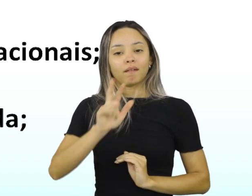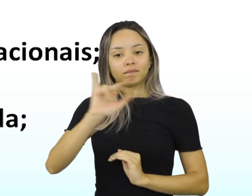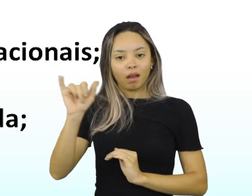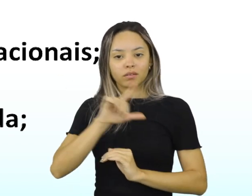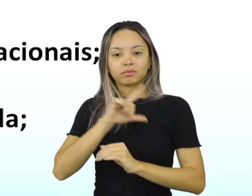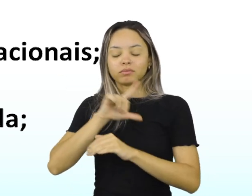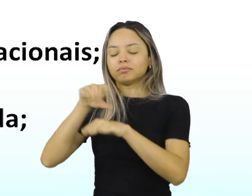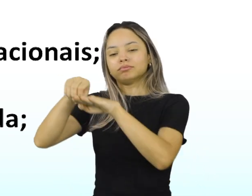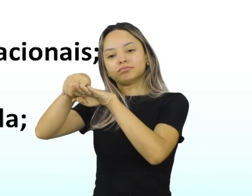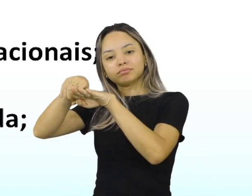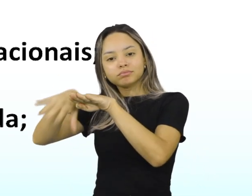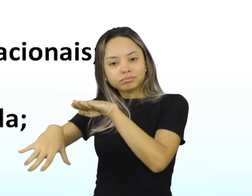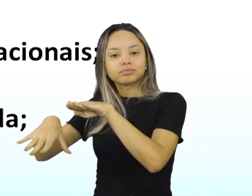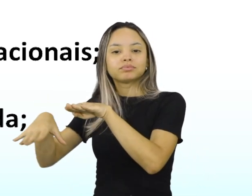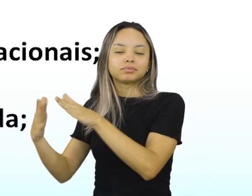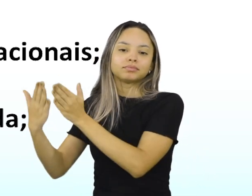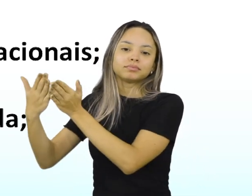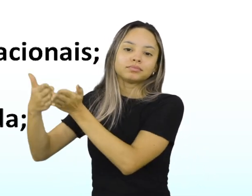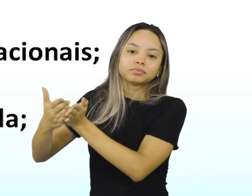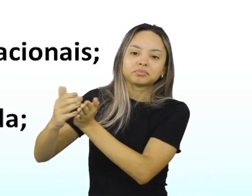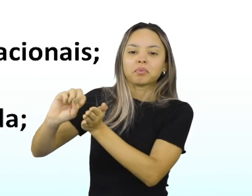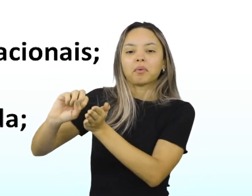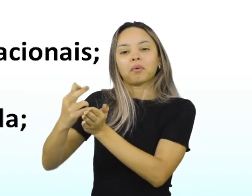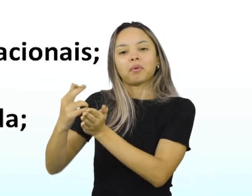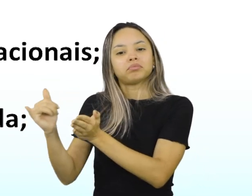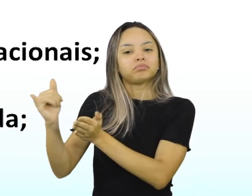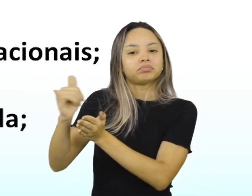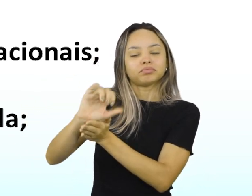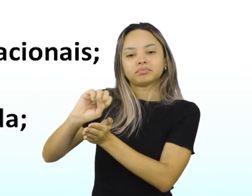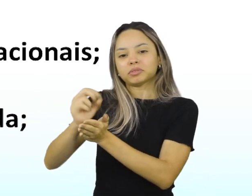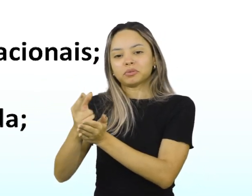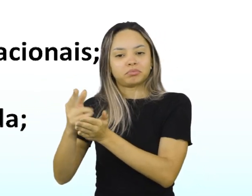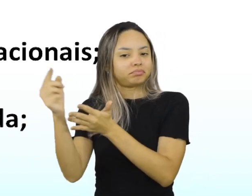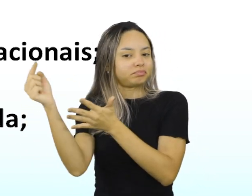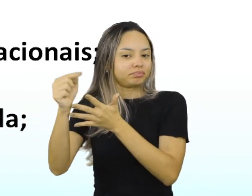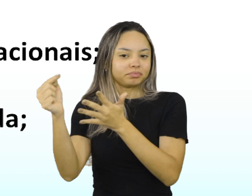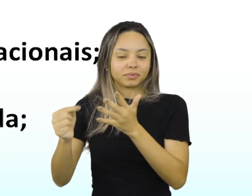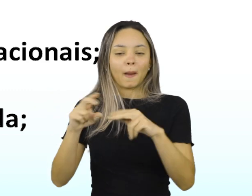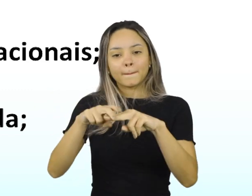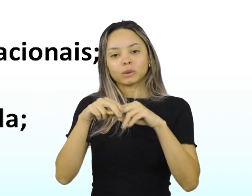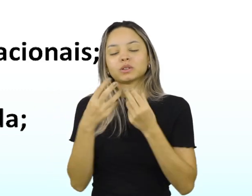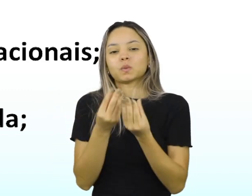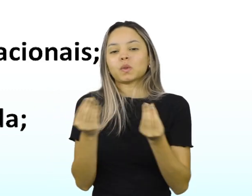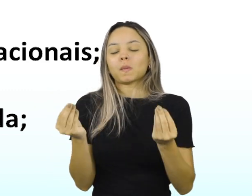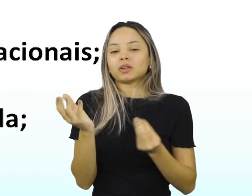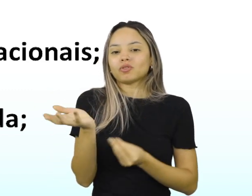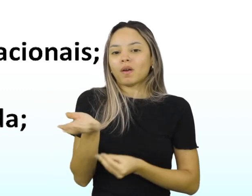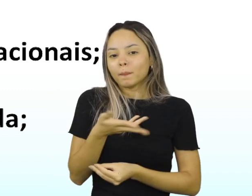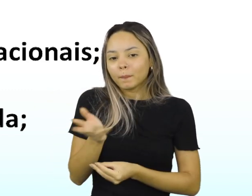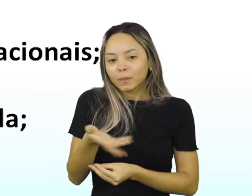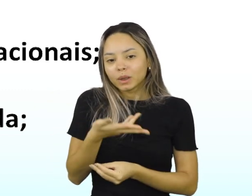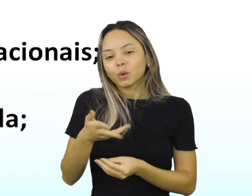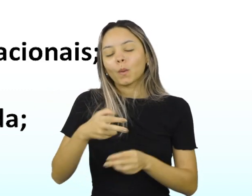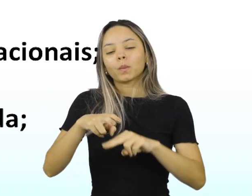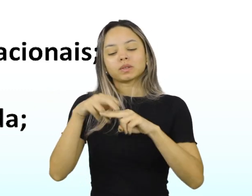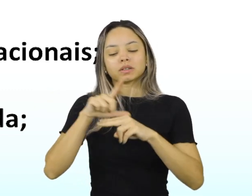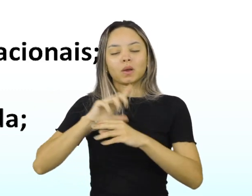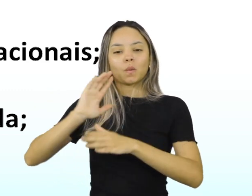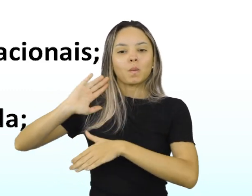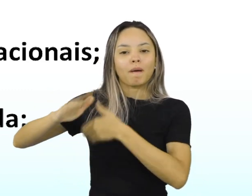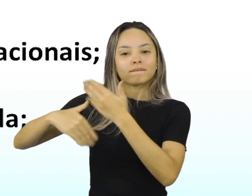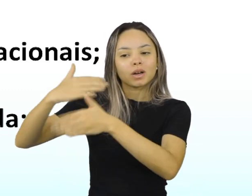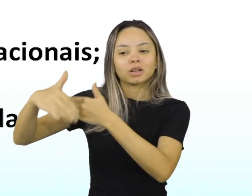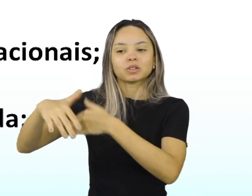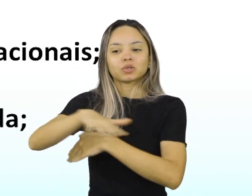um porto que vai dar segmento ali na questão logística. Então hoje está tudo muito mais rápido em razão